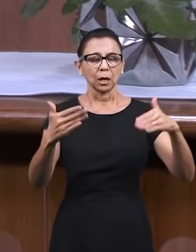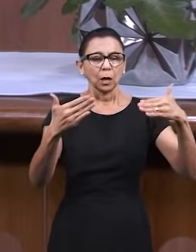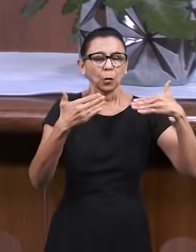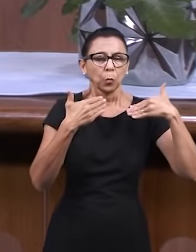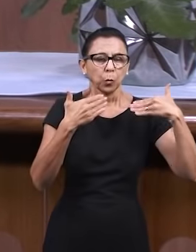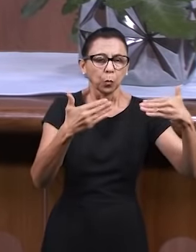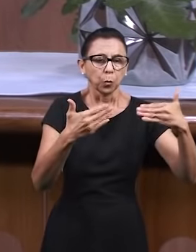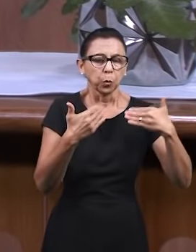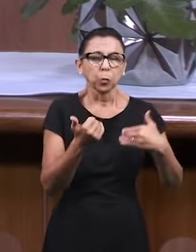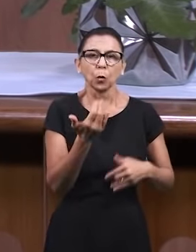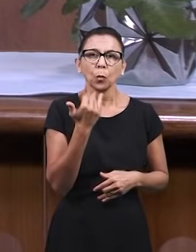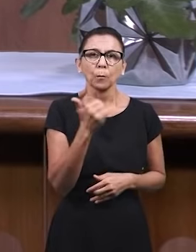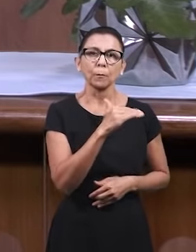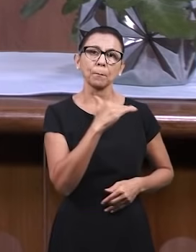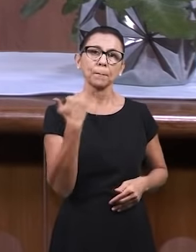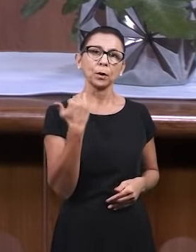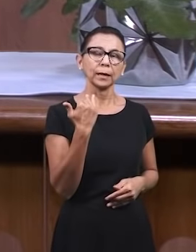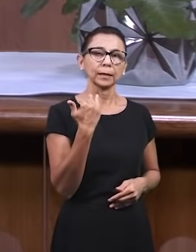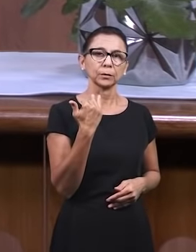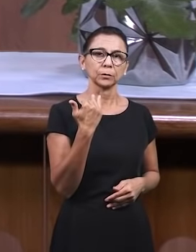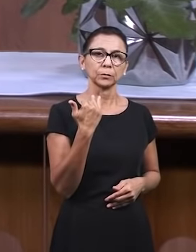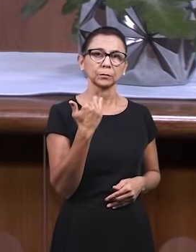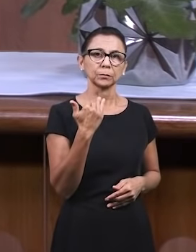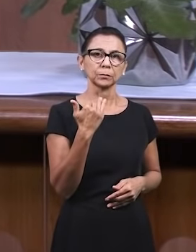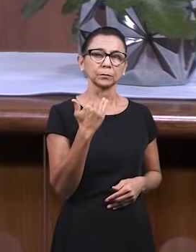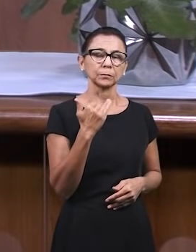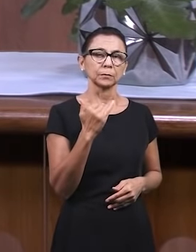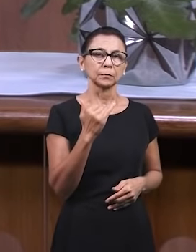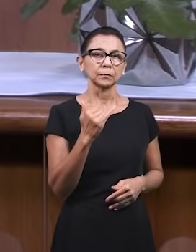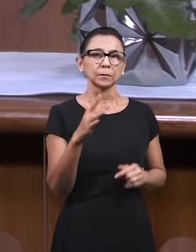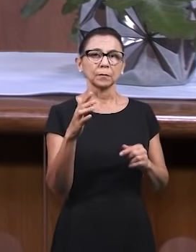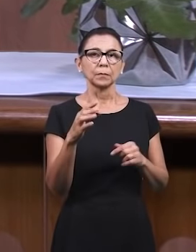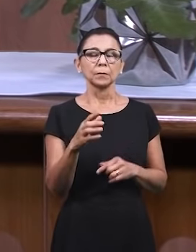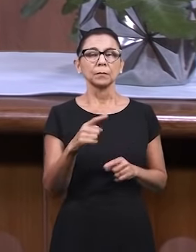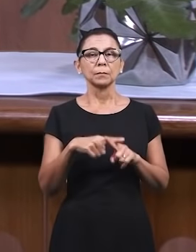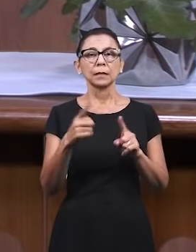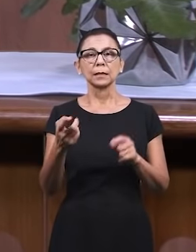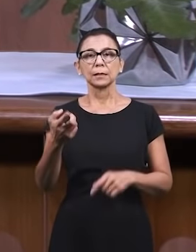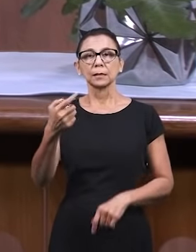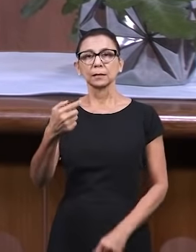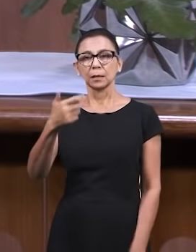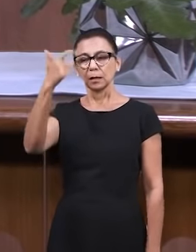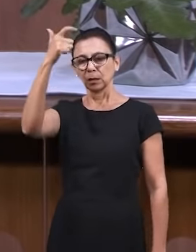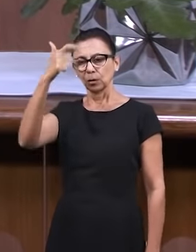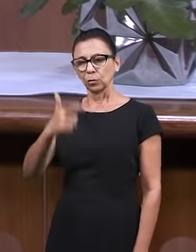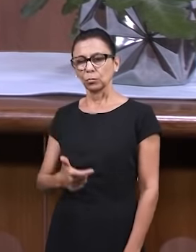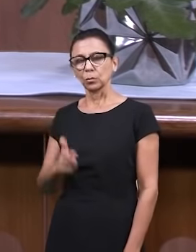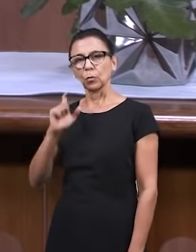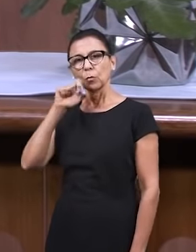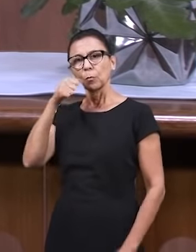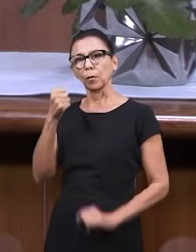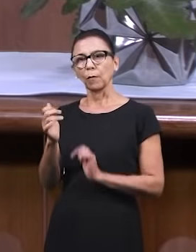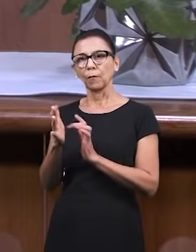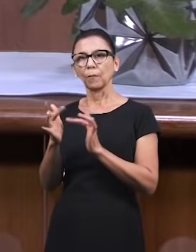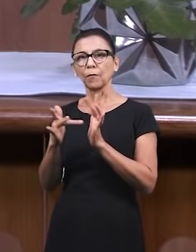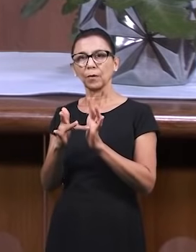eu sou o pão da vida. Ele diz assim: eu sou o pão vivo que desceu do